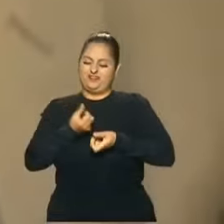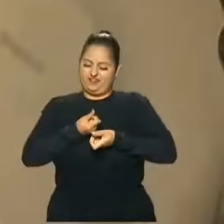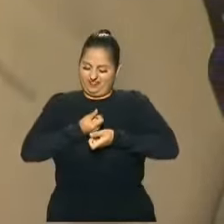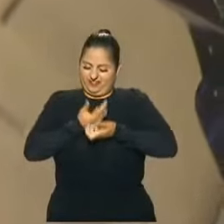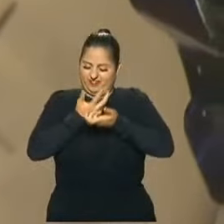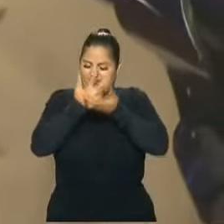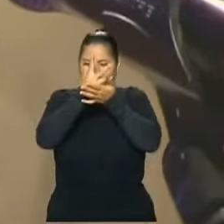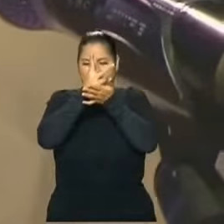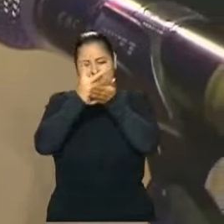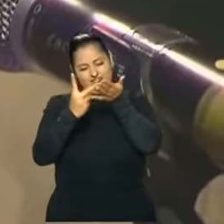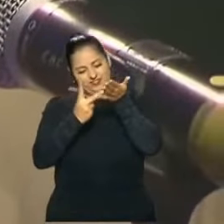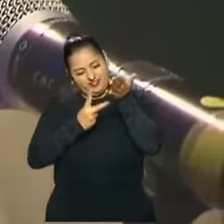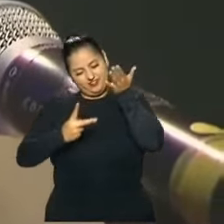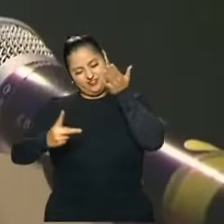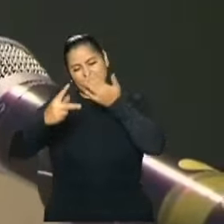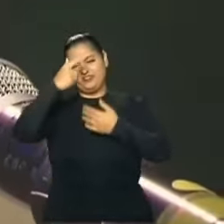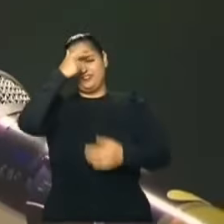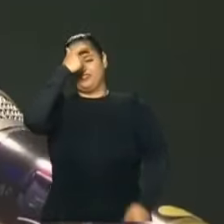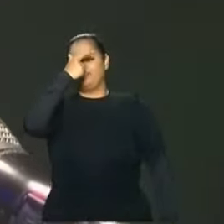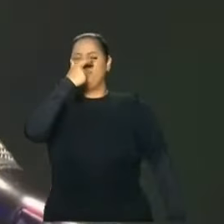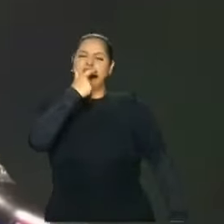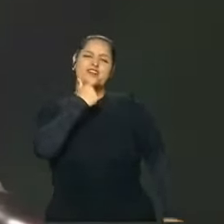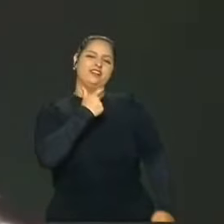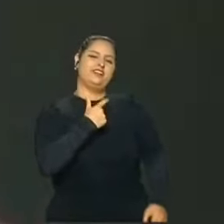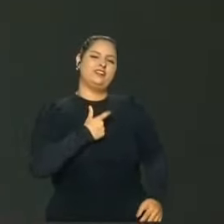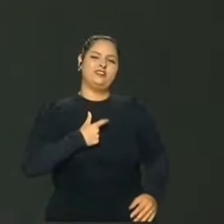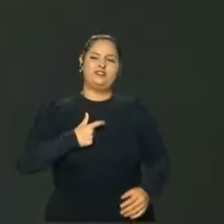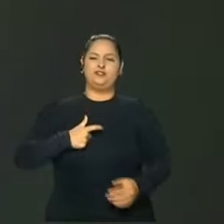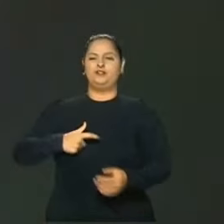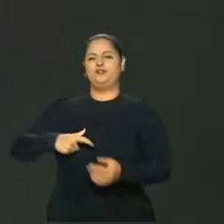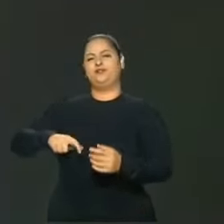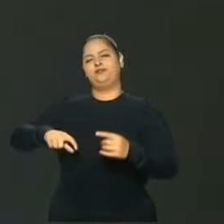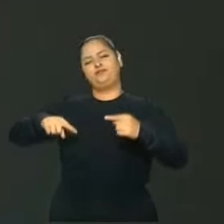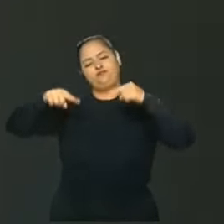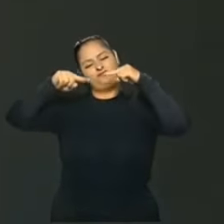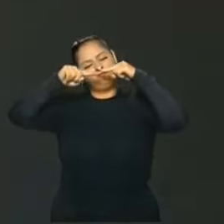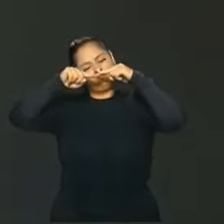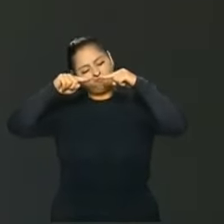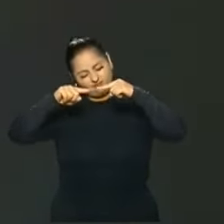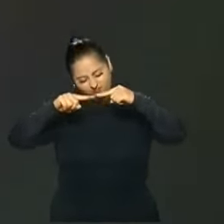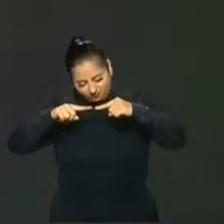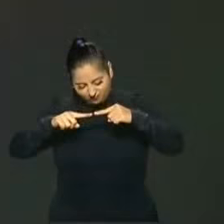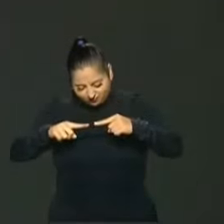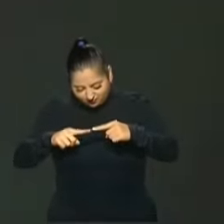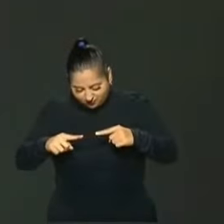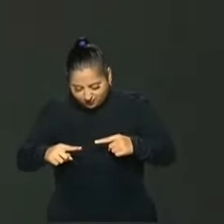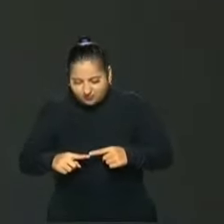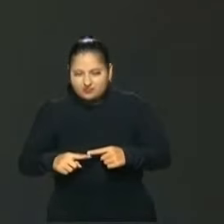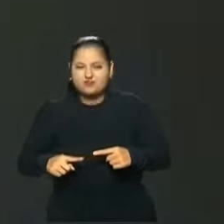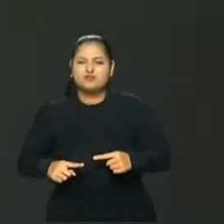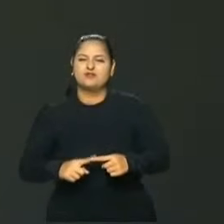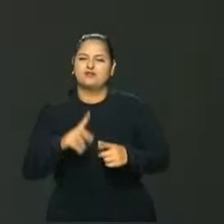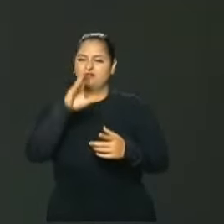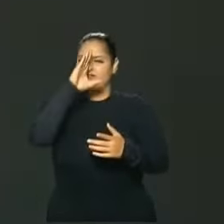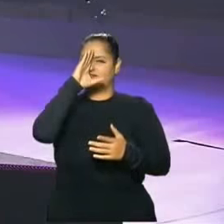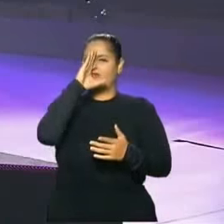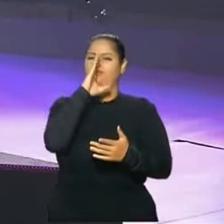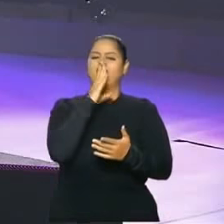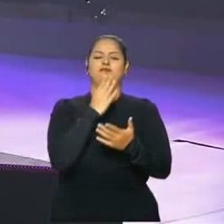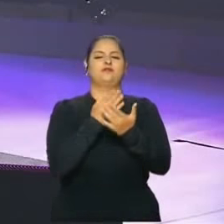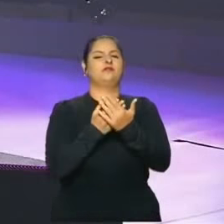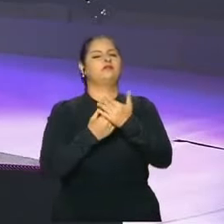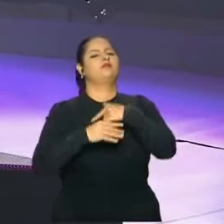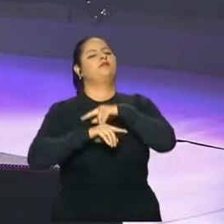eu, cujas rimas eram compostas na esperança de que